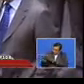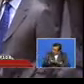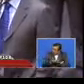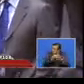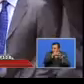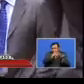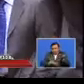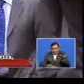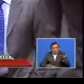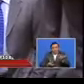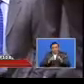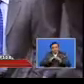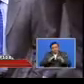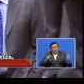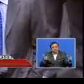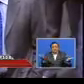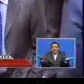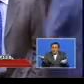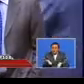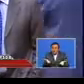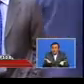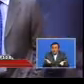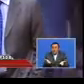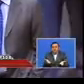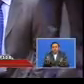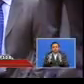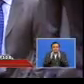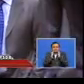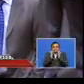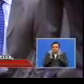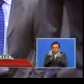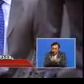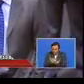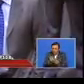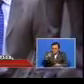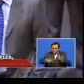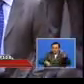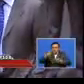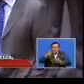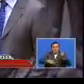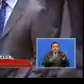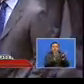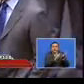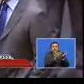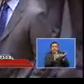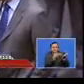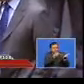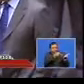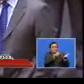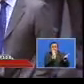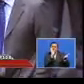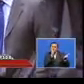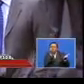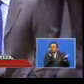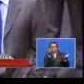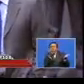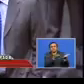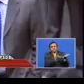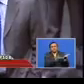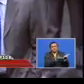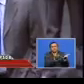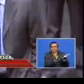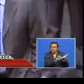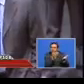assunto para, neste momento, para esta casa, para discutir um livro que é uma falsidade. É uma